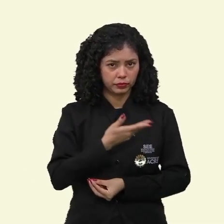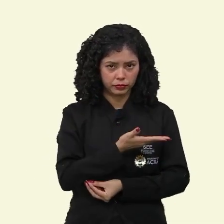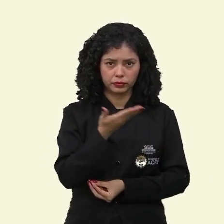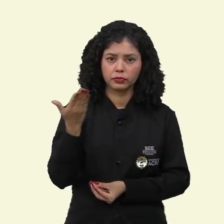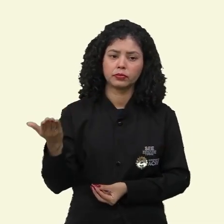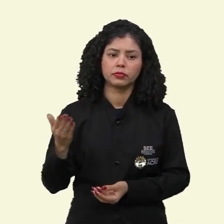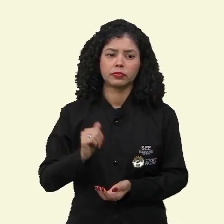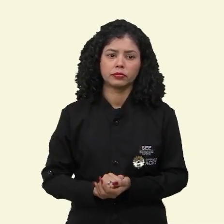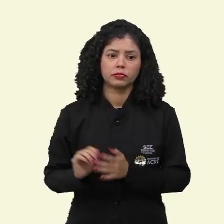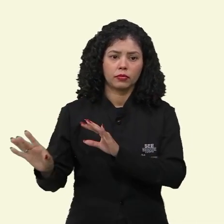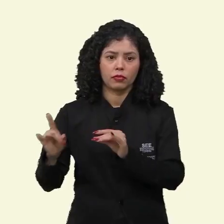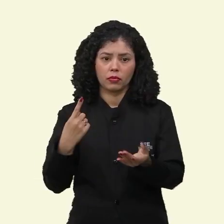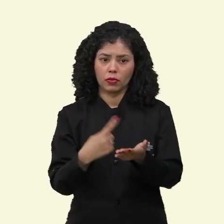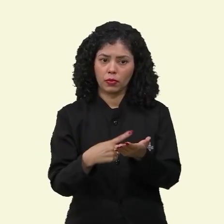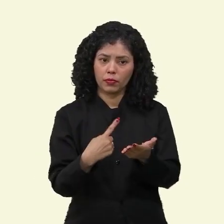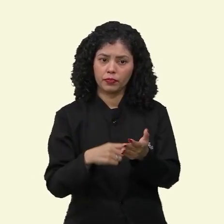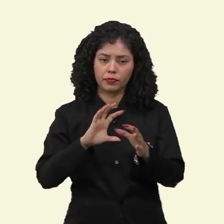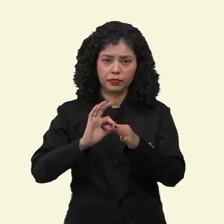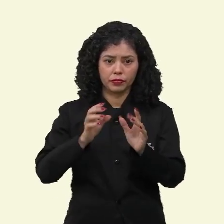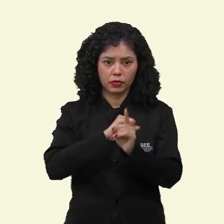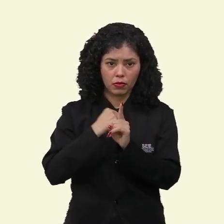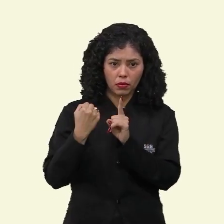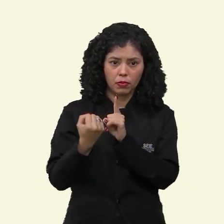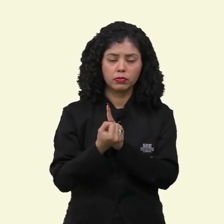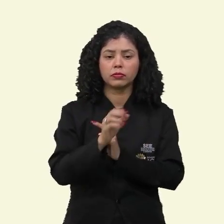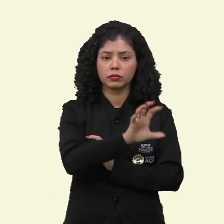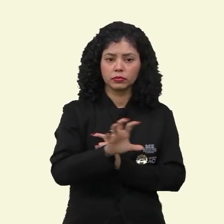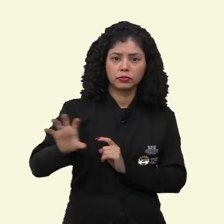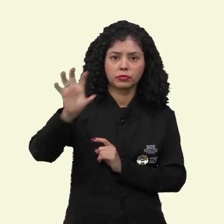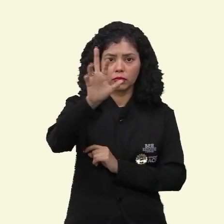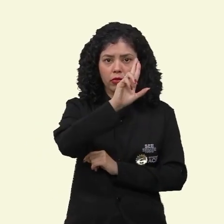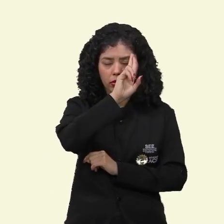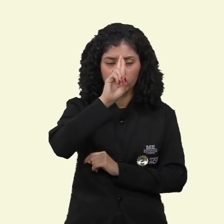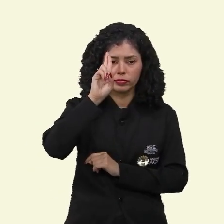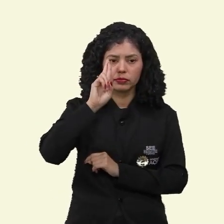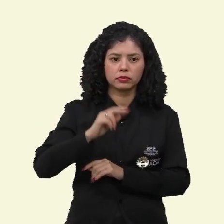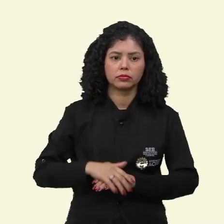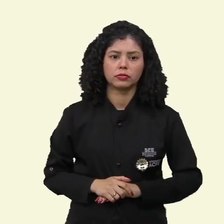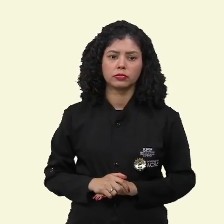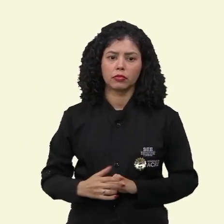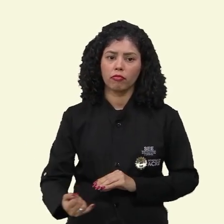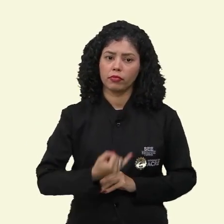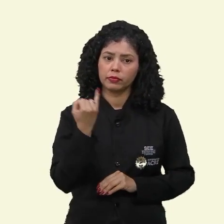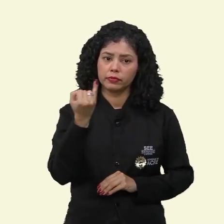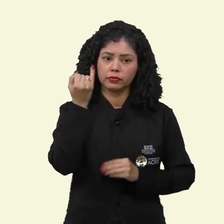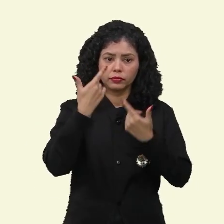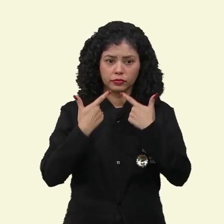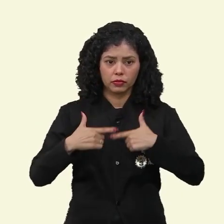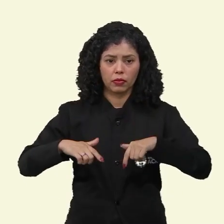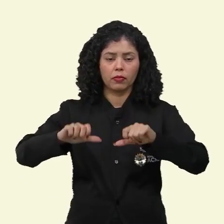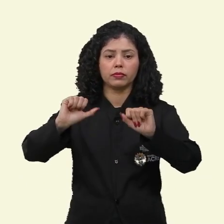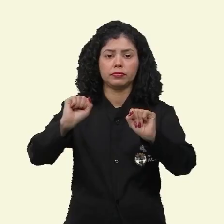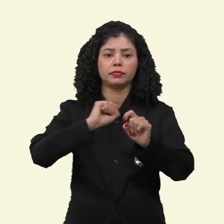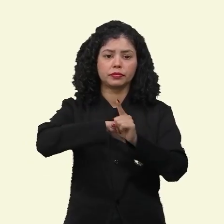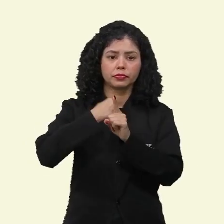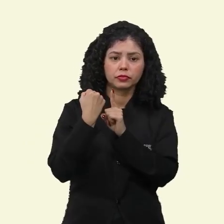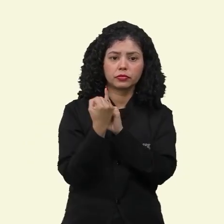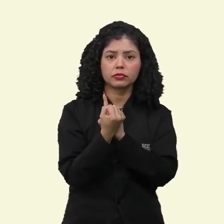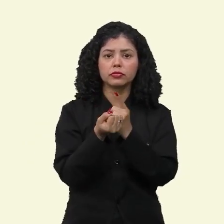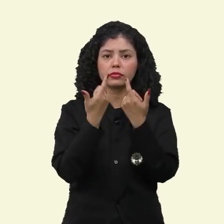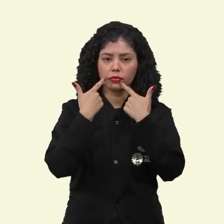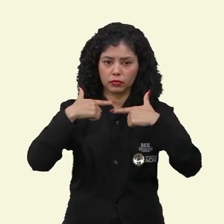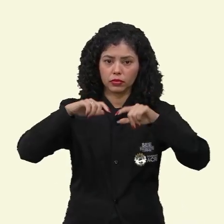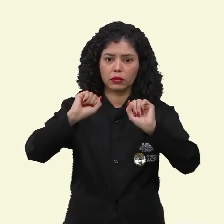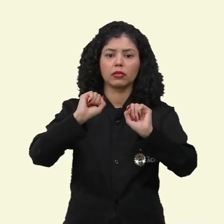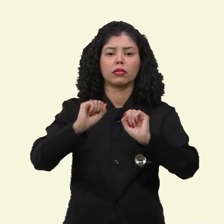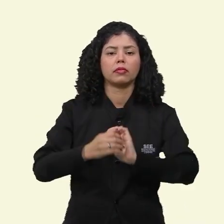vocês, leva em conta contexto social, regional, histórico e é importante na linguística e